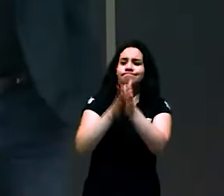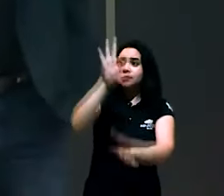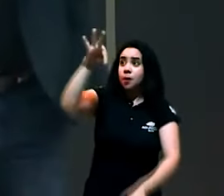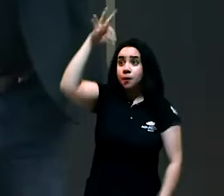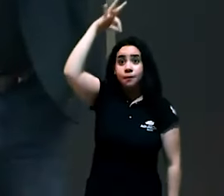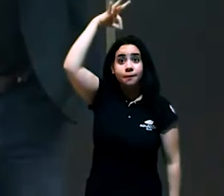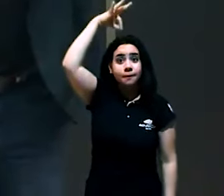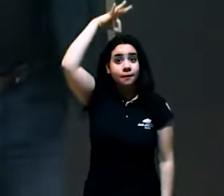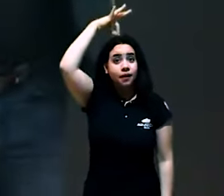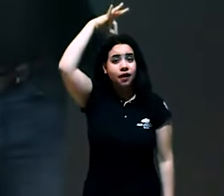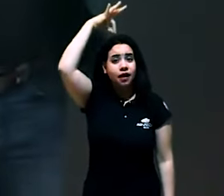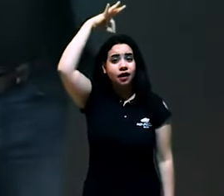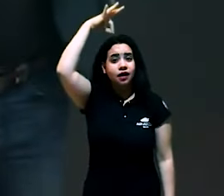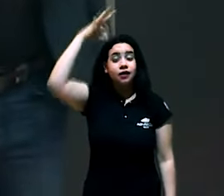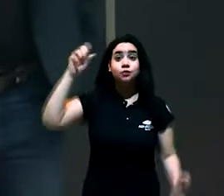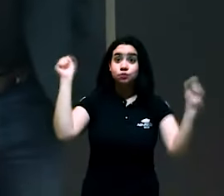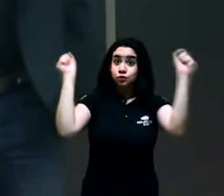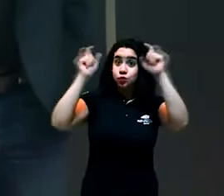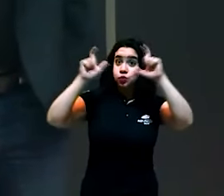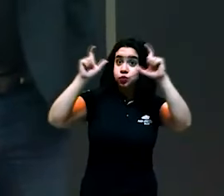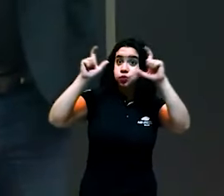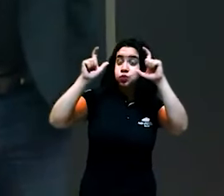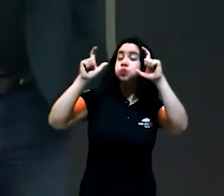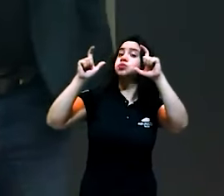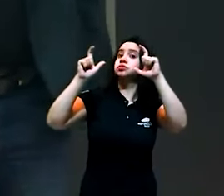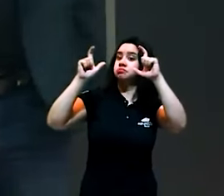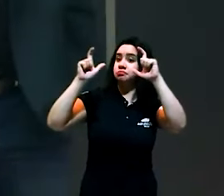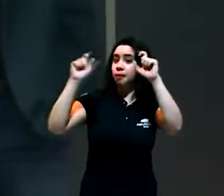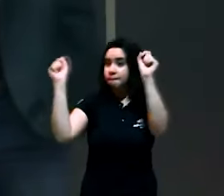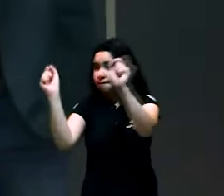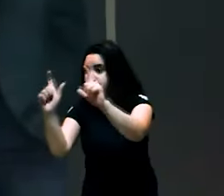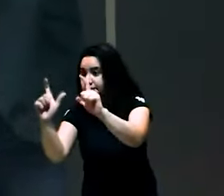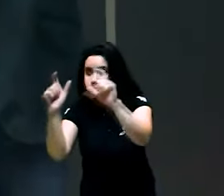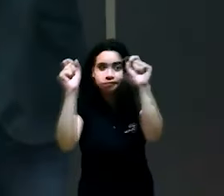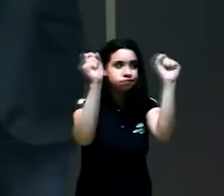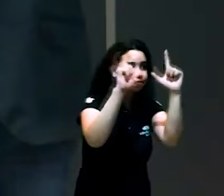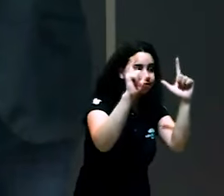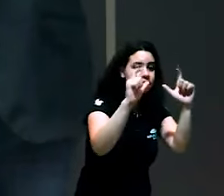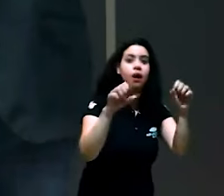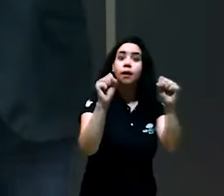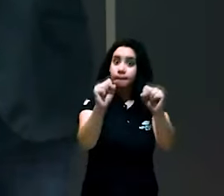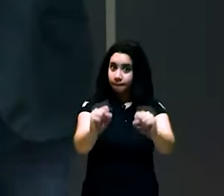Senhor, que vendrá sobre nós. E pode ser nesta escola bíblica.